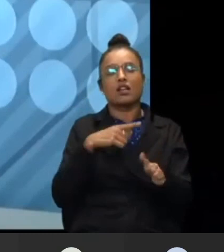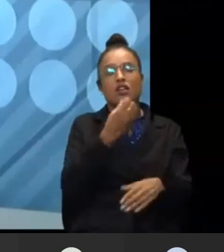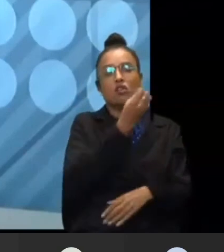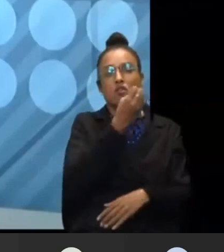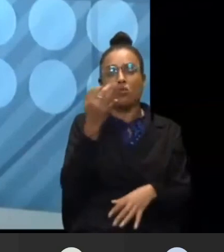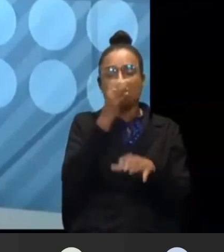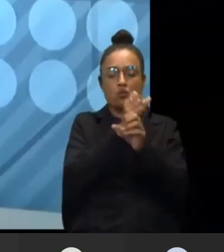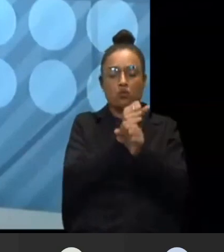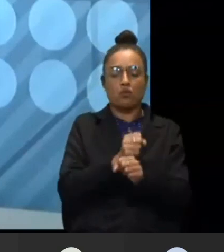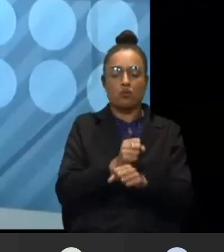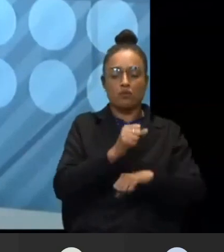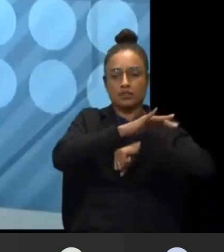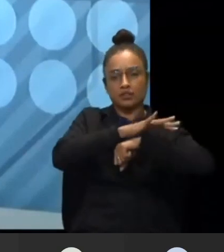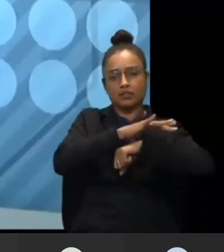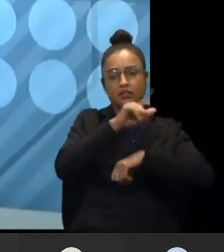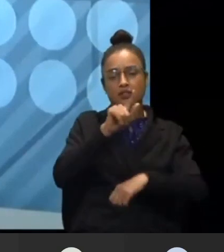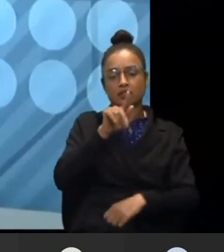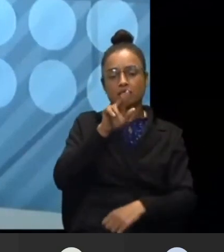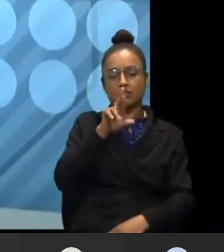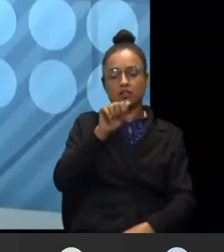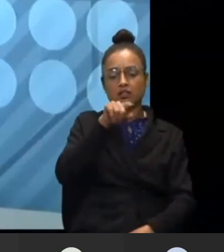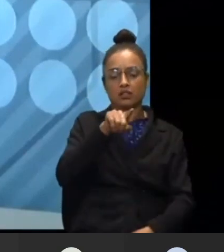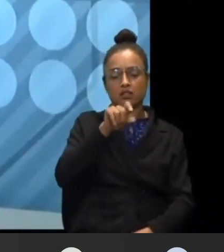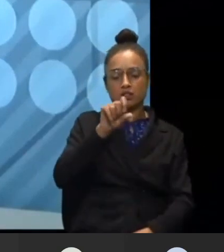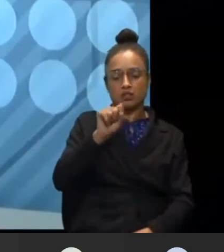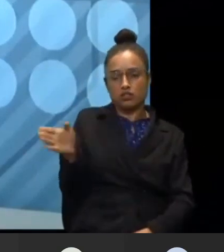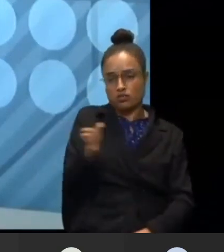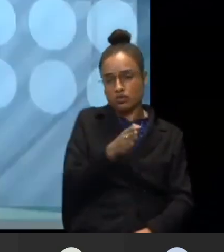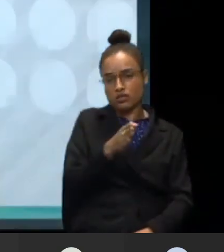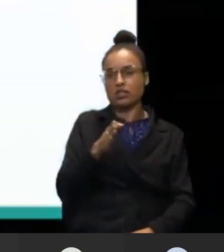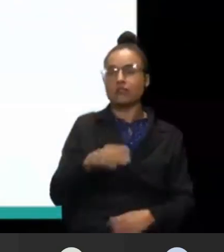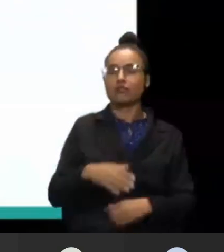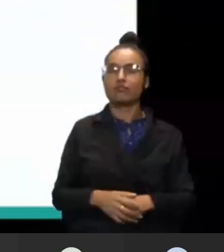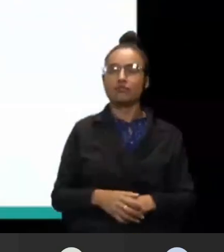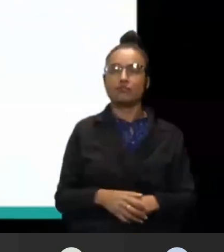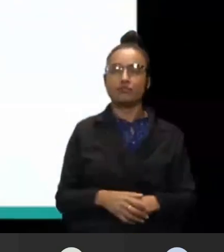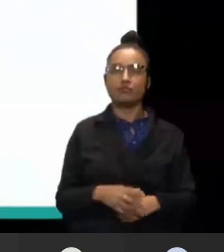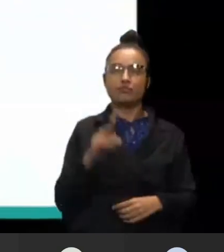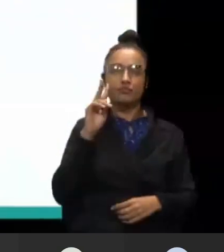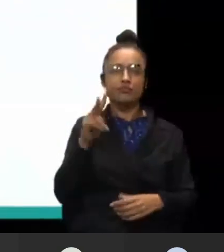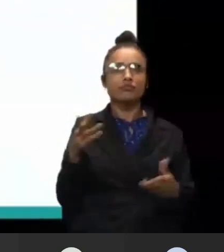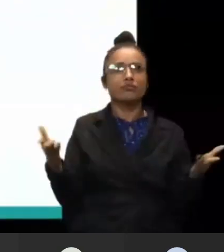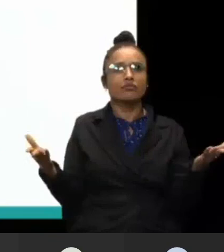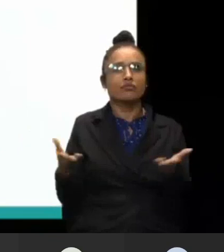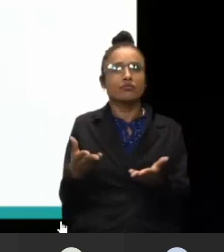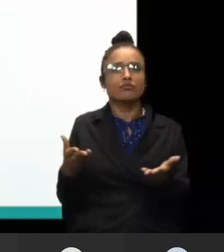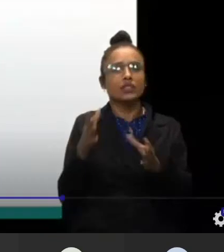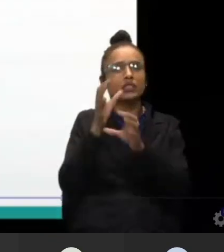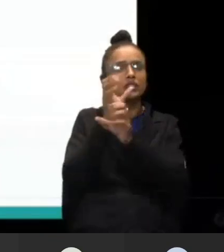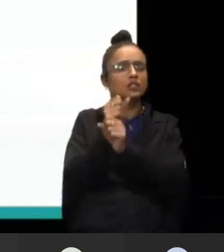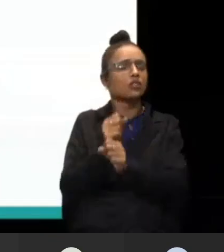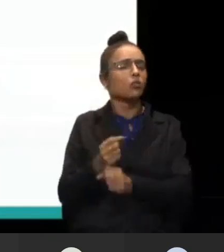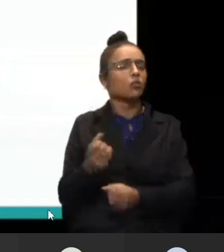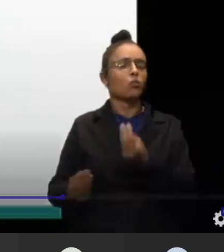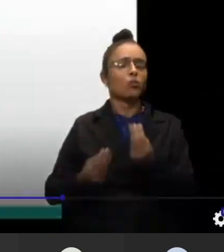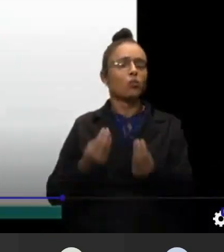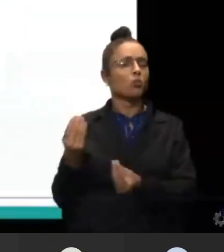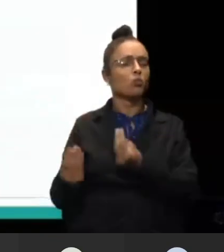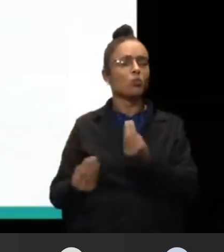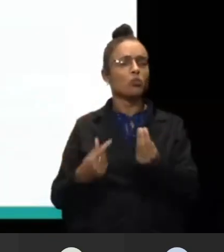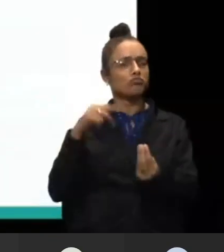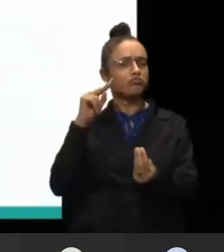a quantidade de ácidos graxos livre no meio. Vamos para observar os cálculos, como